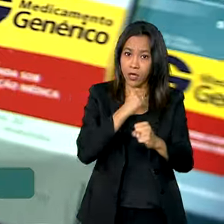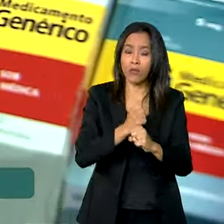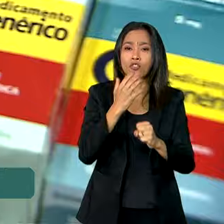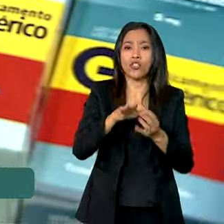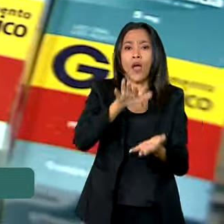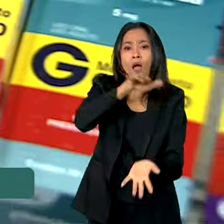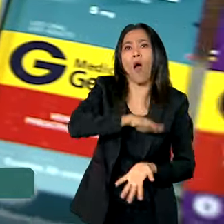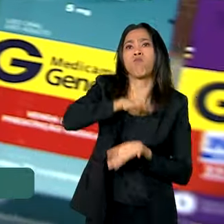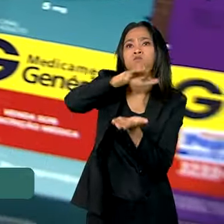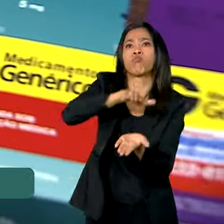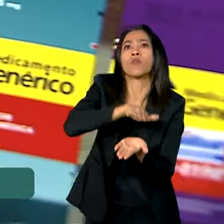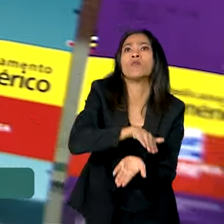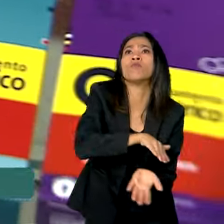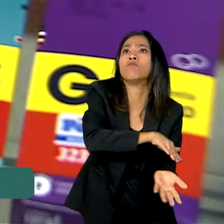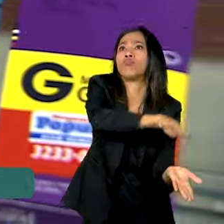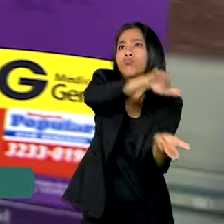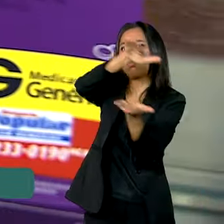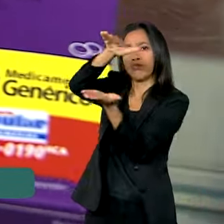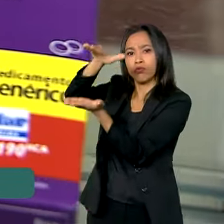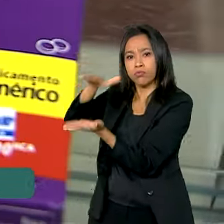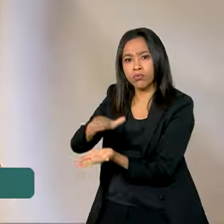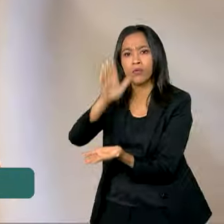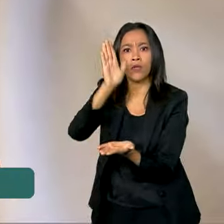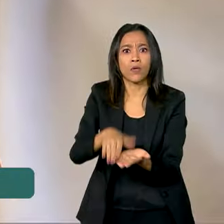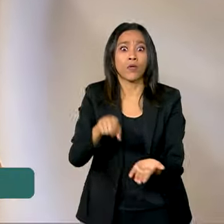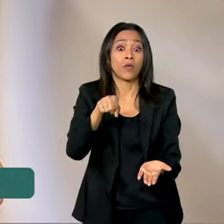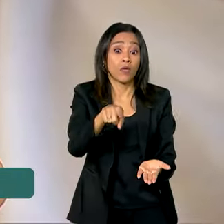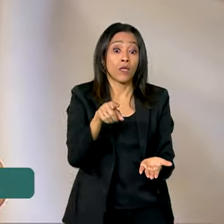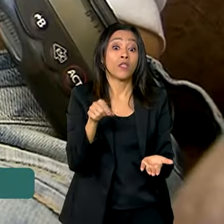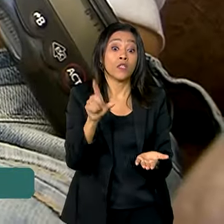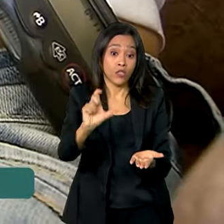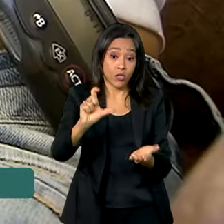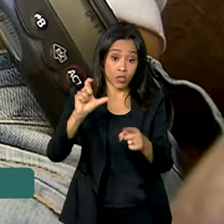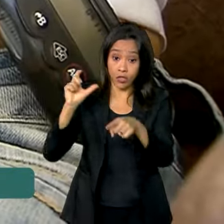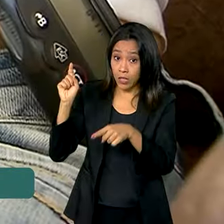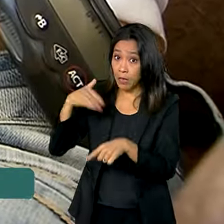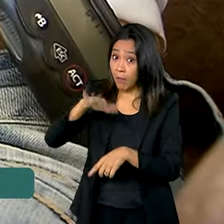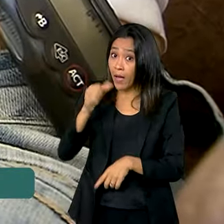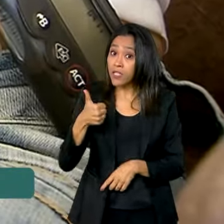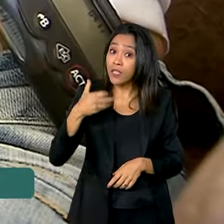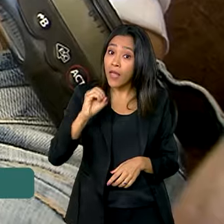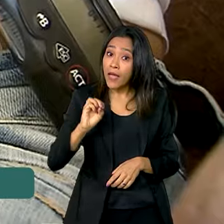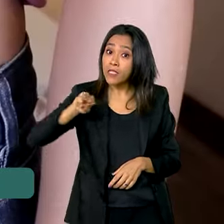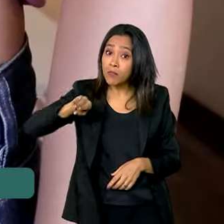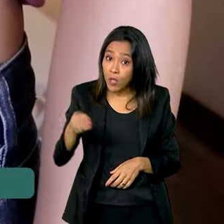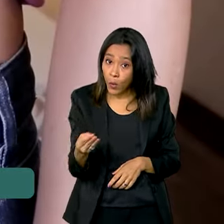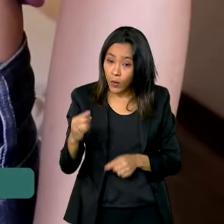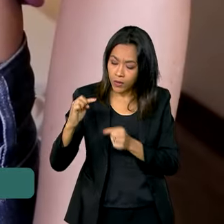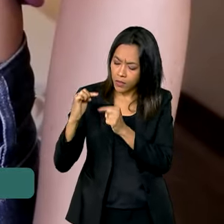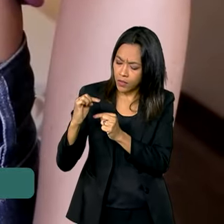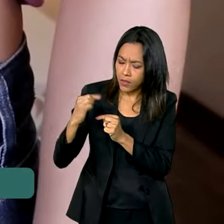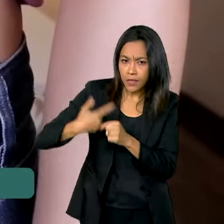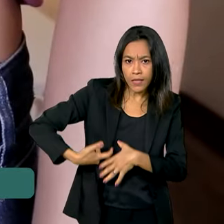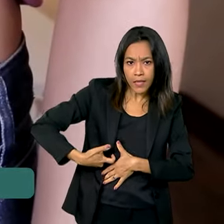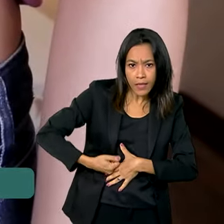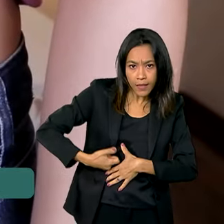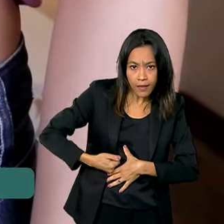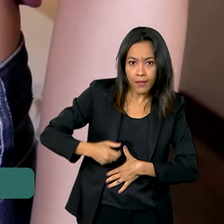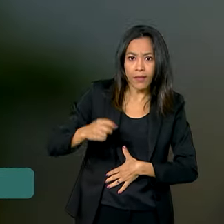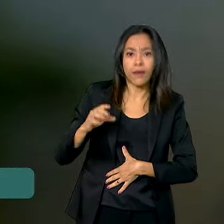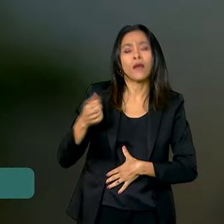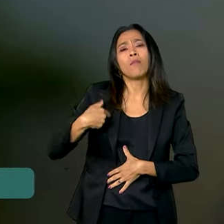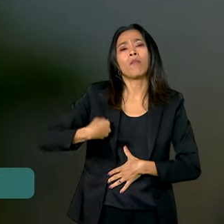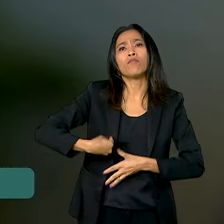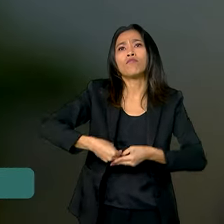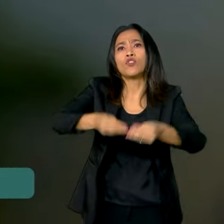quase 50 milhões de unidades de insulinas NPH e mais de 10 milhões de insulinas em frascos e canetas para estados